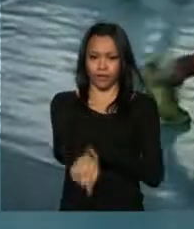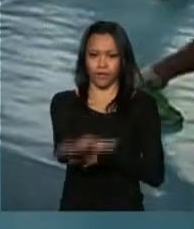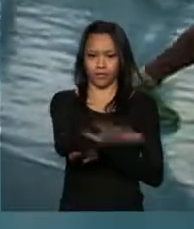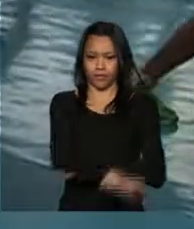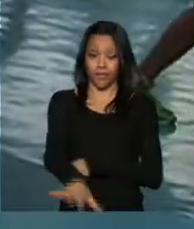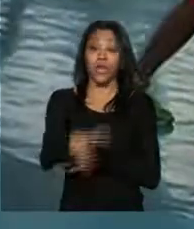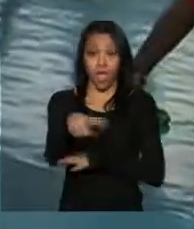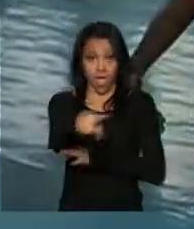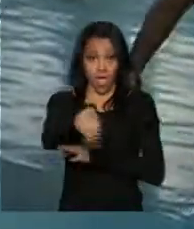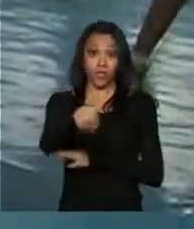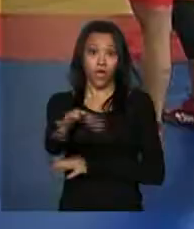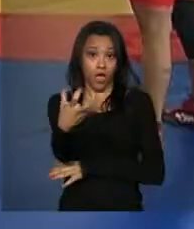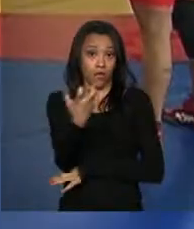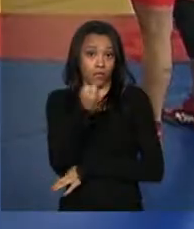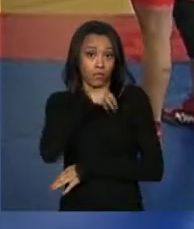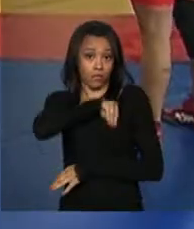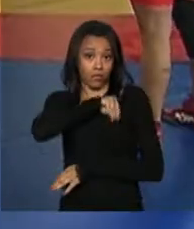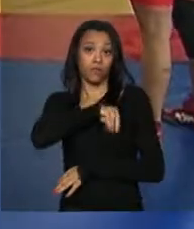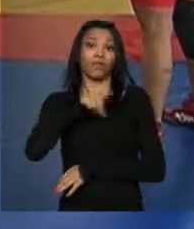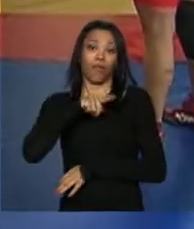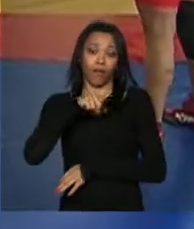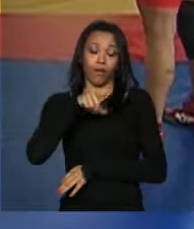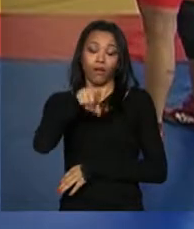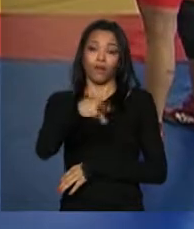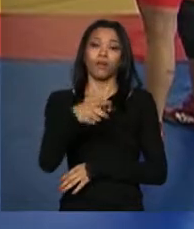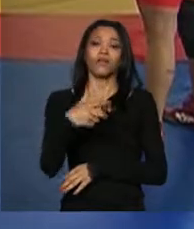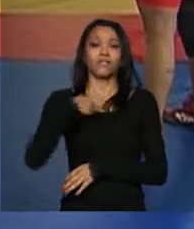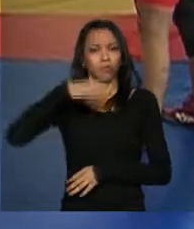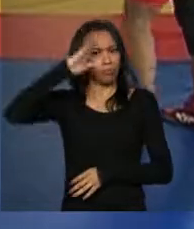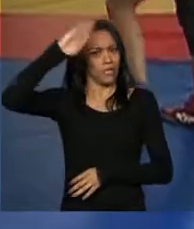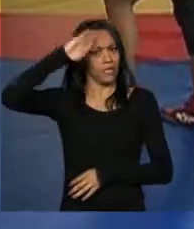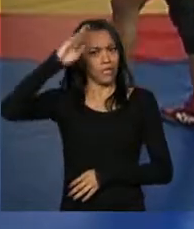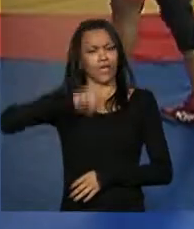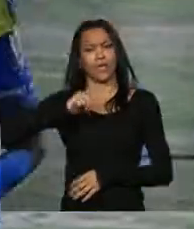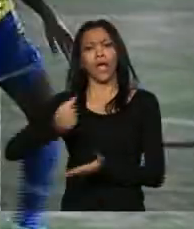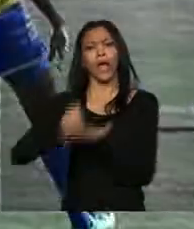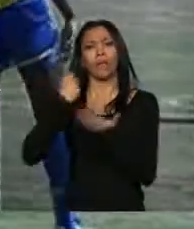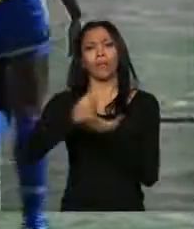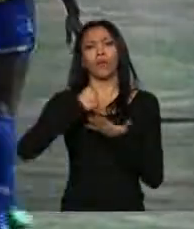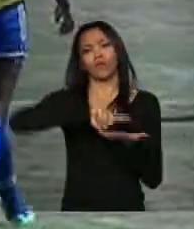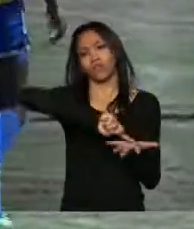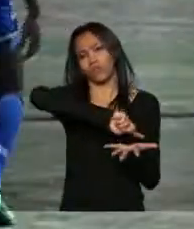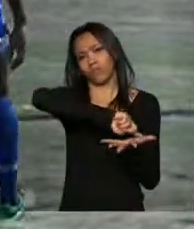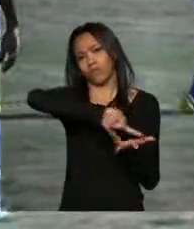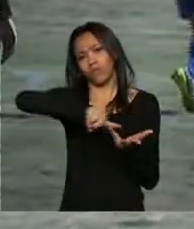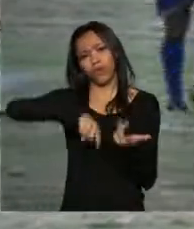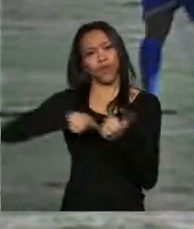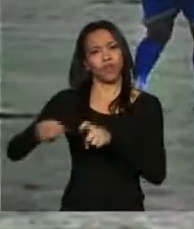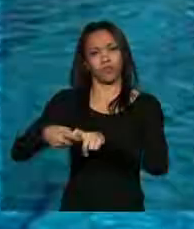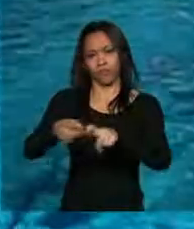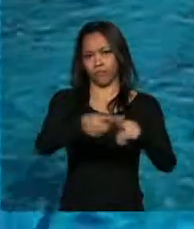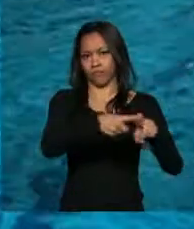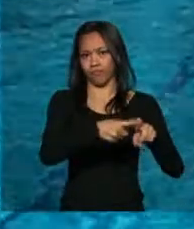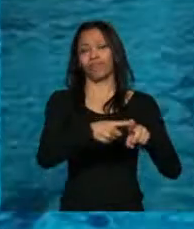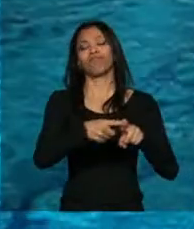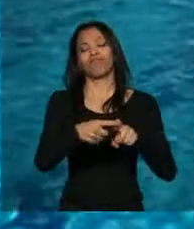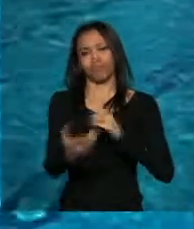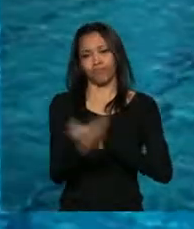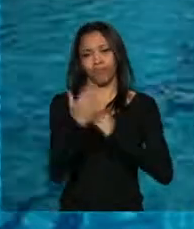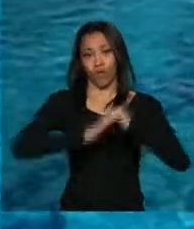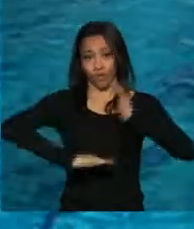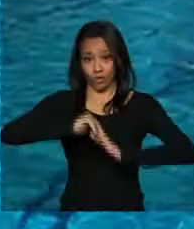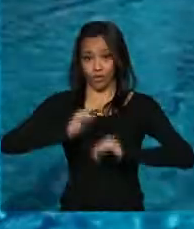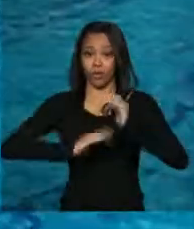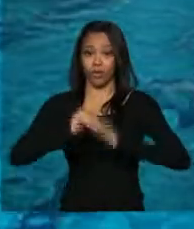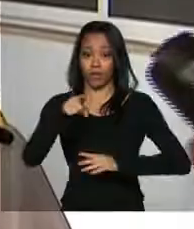salário, os atletas incorporados aos quadros militares têm apoio multiprofissional e podem utilizar as instalações esportivas